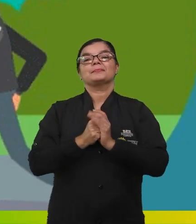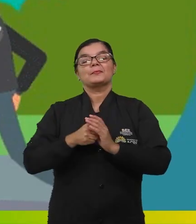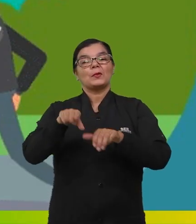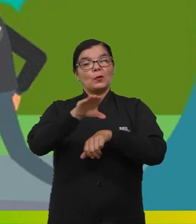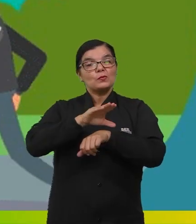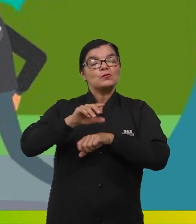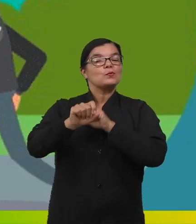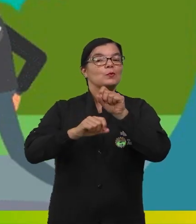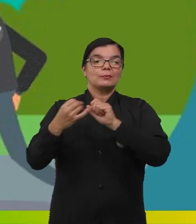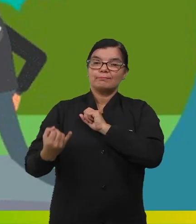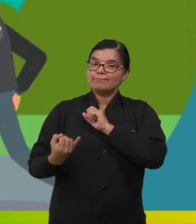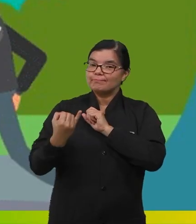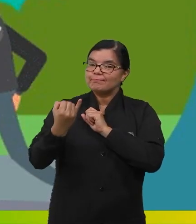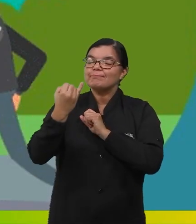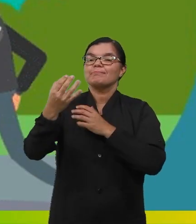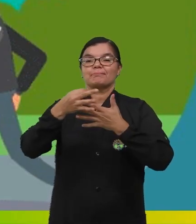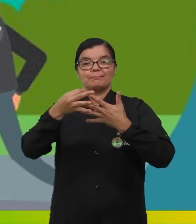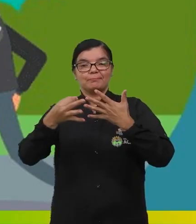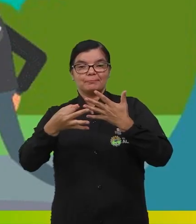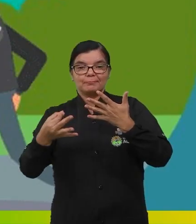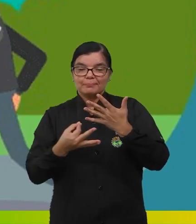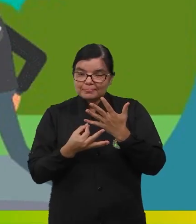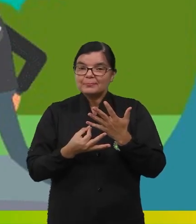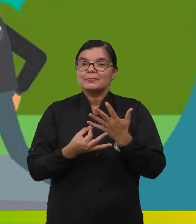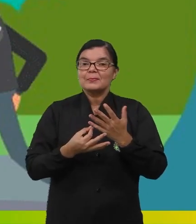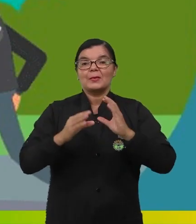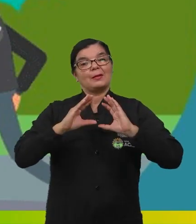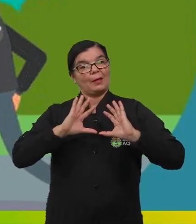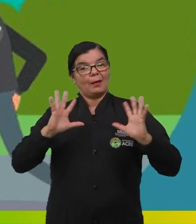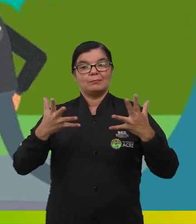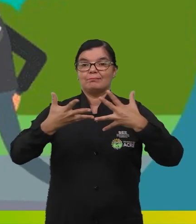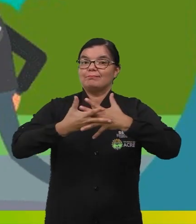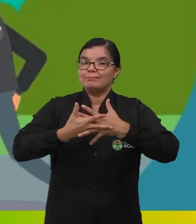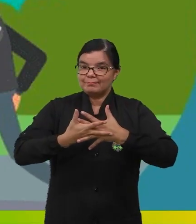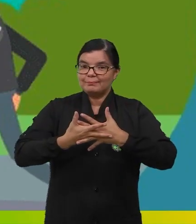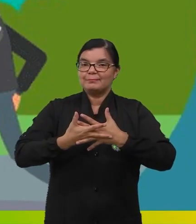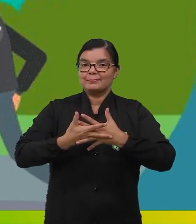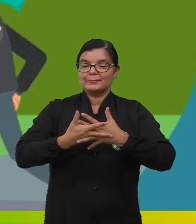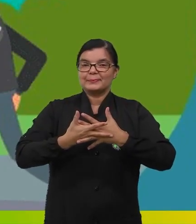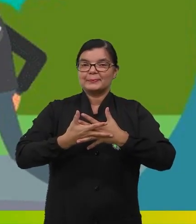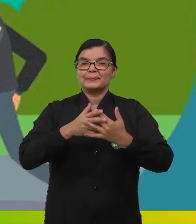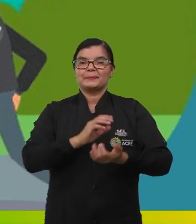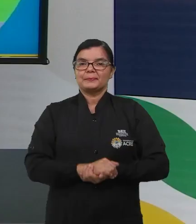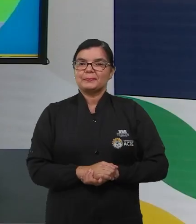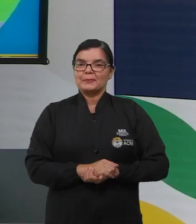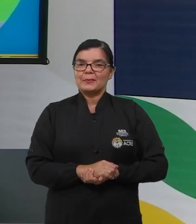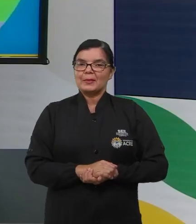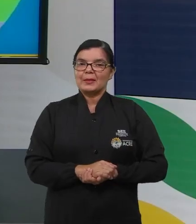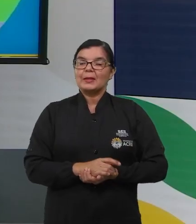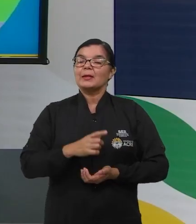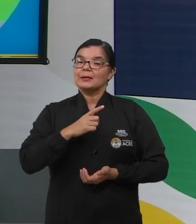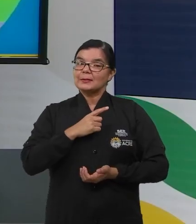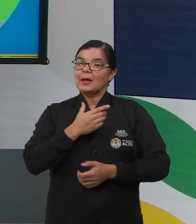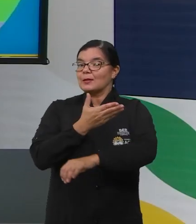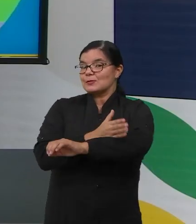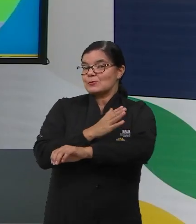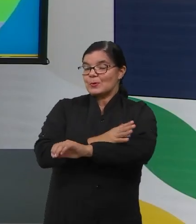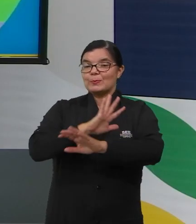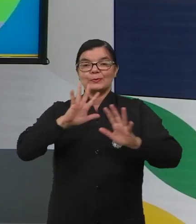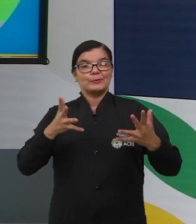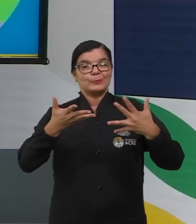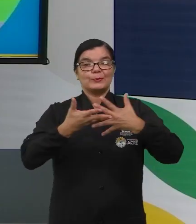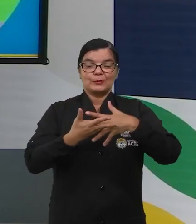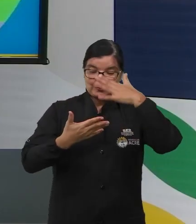constituem importantes instrumentos para o exercício da cidadania. Para o exercício da cidadania, as